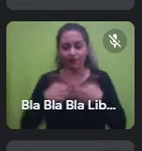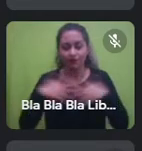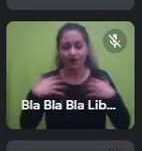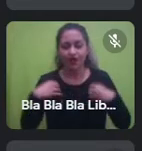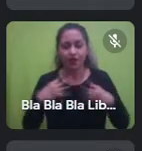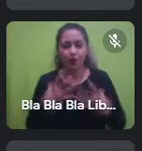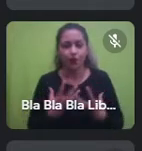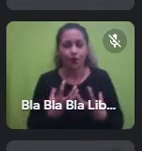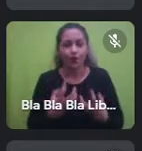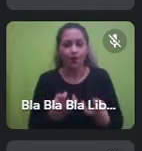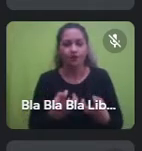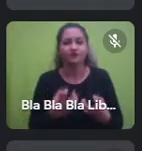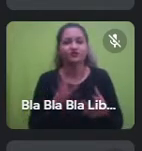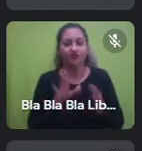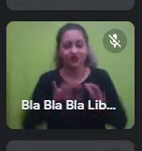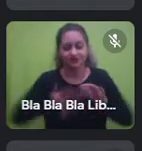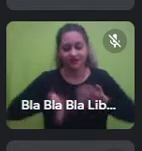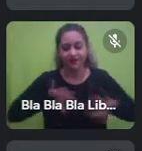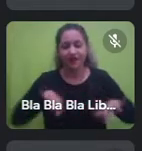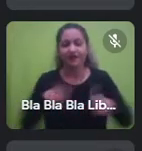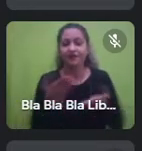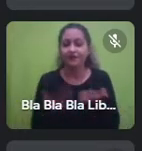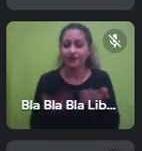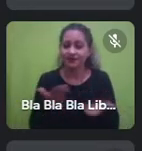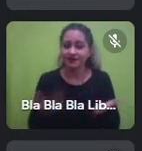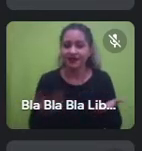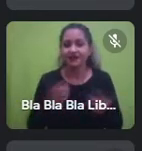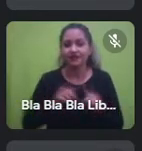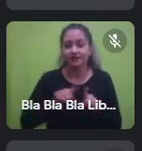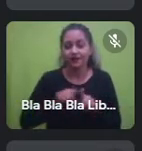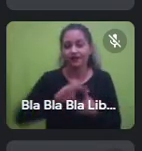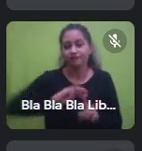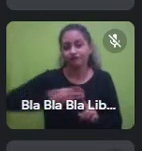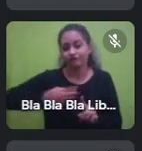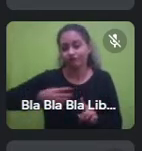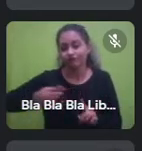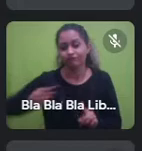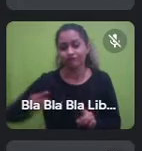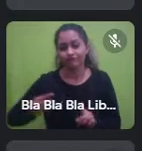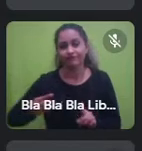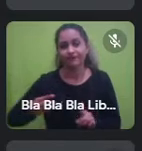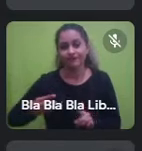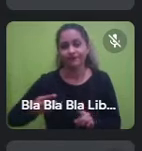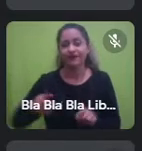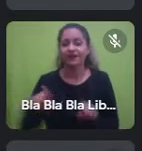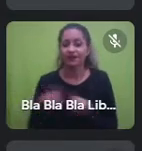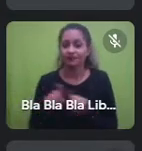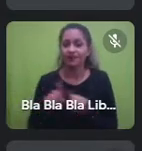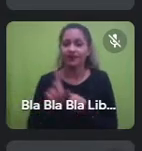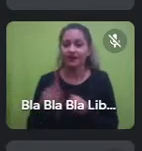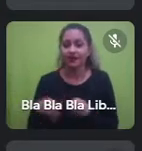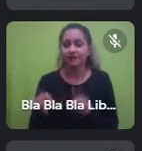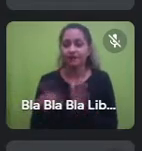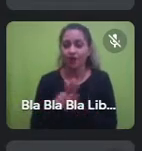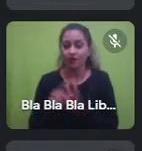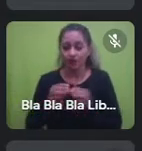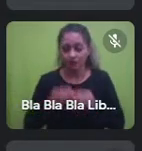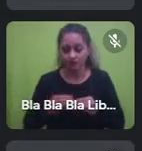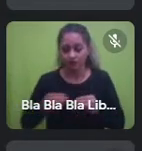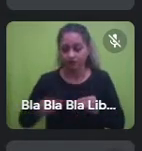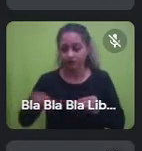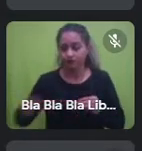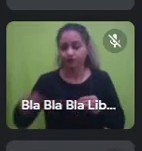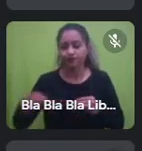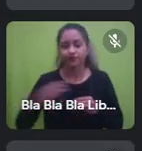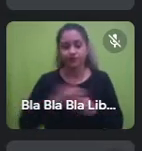desidratadas, maceradas, pesadas em triplicatas e feita a digestão em bloco aberto.